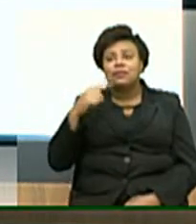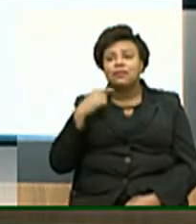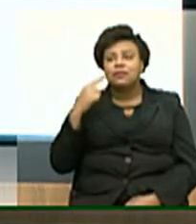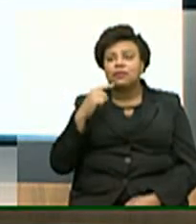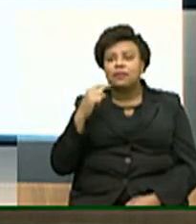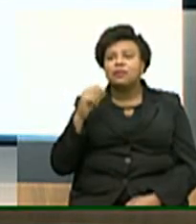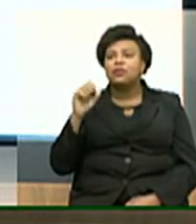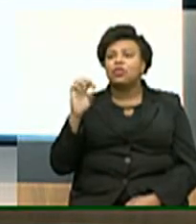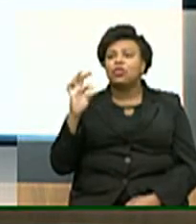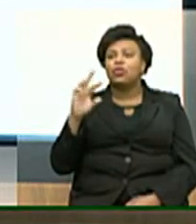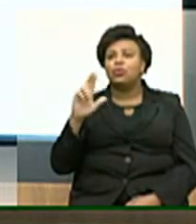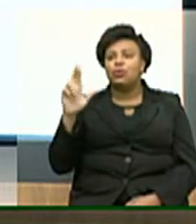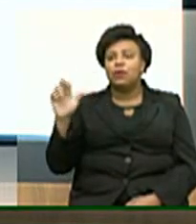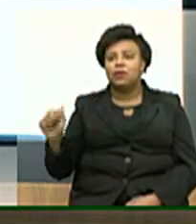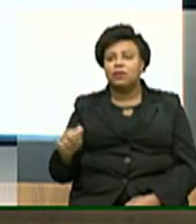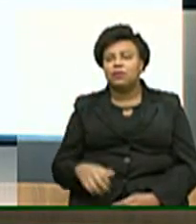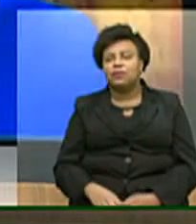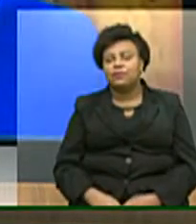Turra.